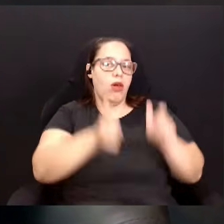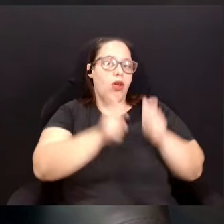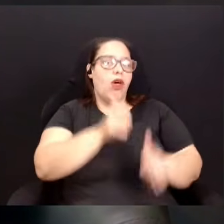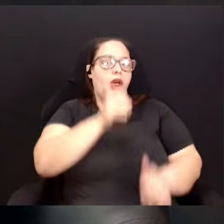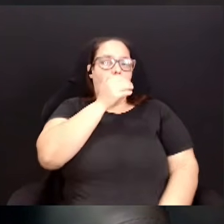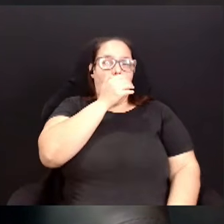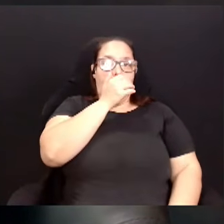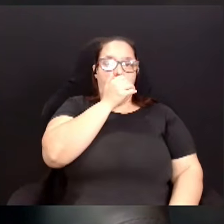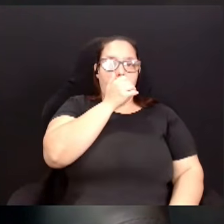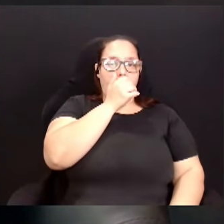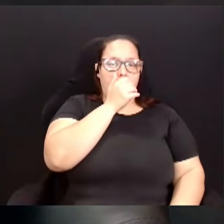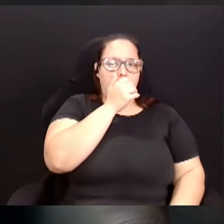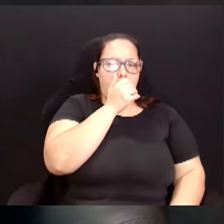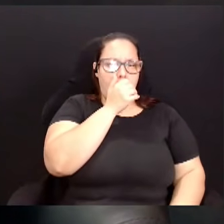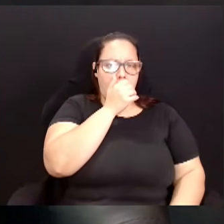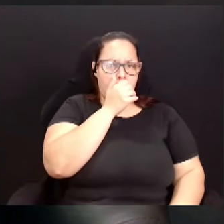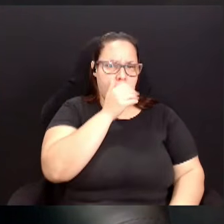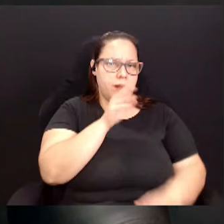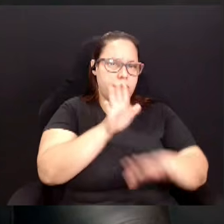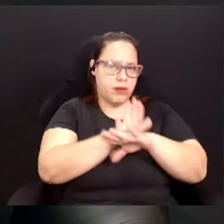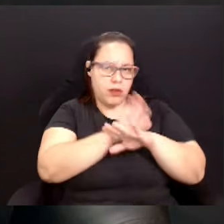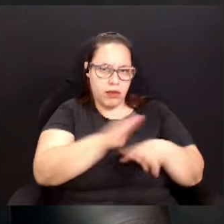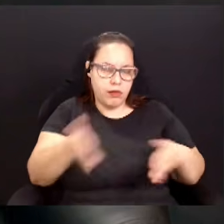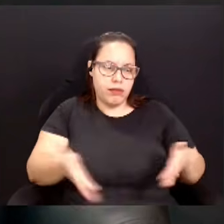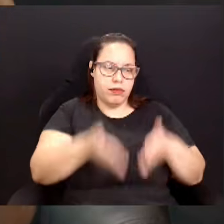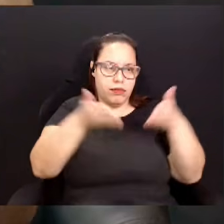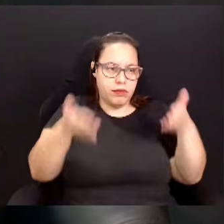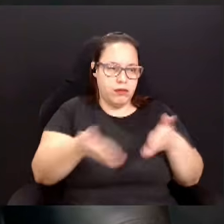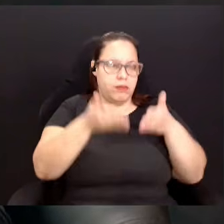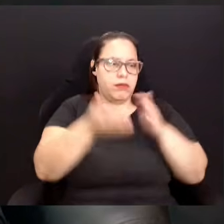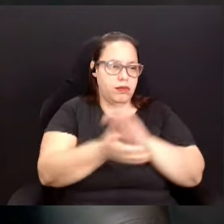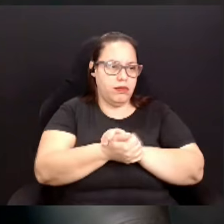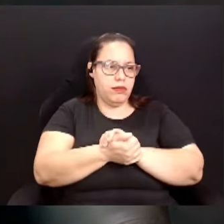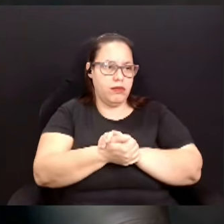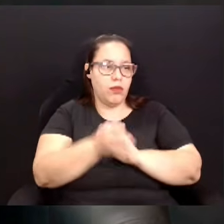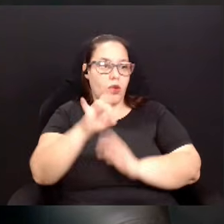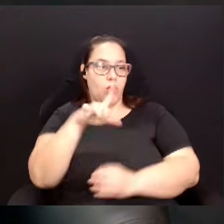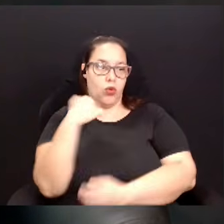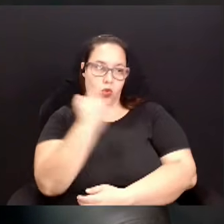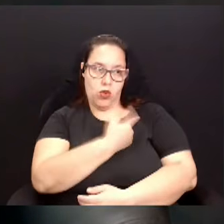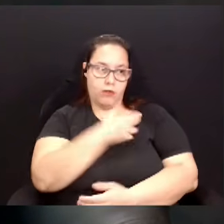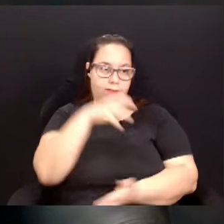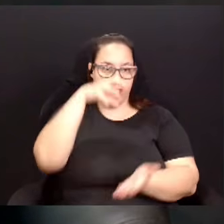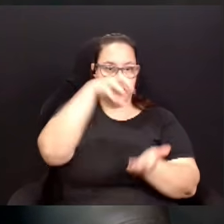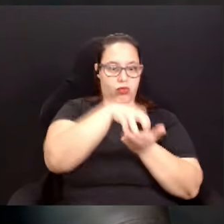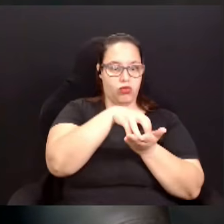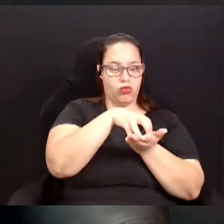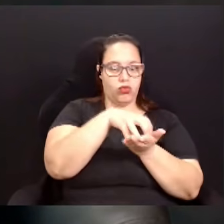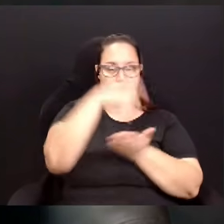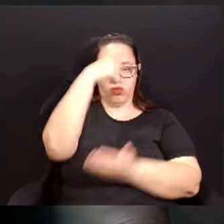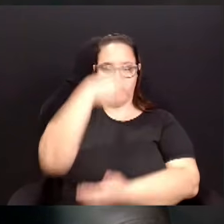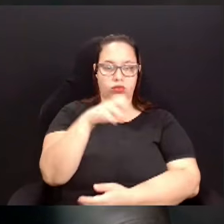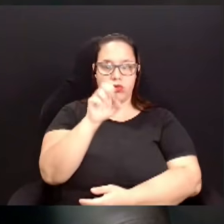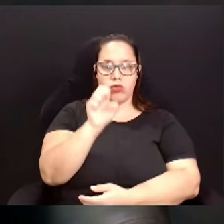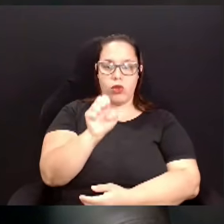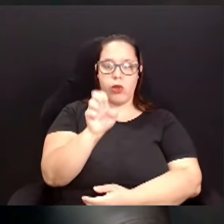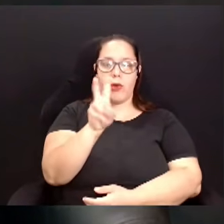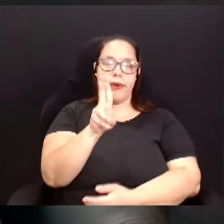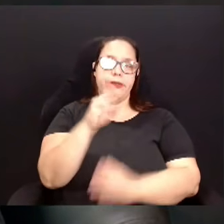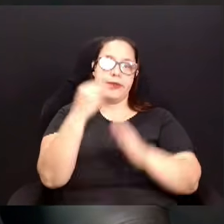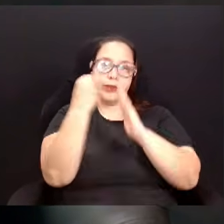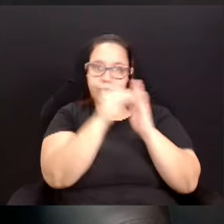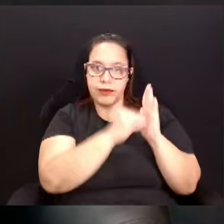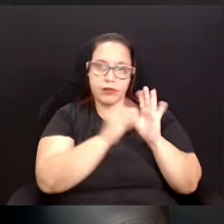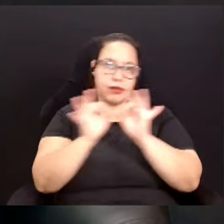favorece, né? Ele incentiva com que a gente exista só nós. O centro tá no eu. Porque eu não posto a rotina da Cristiane, eu vou